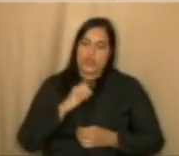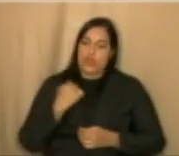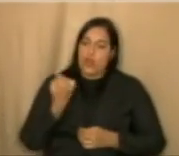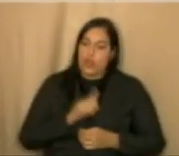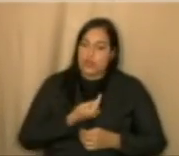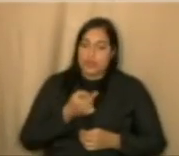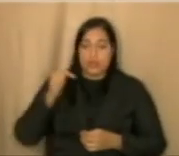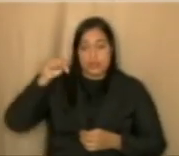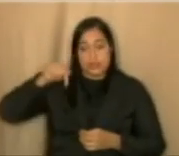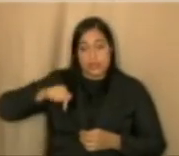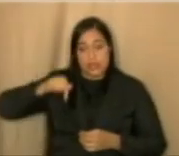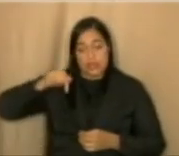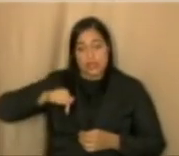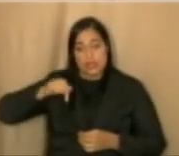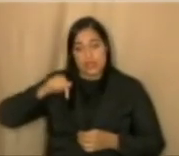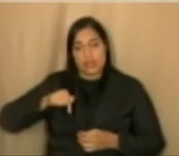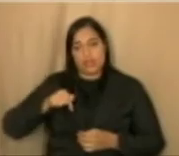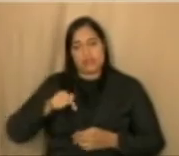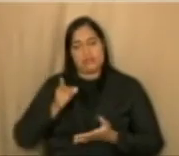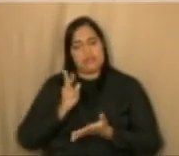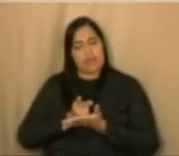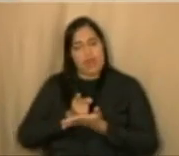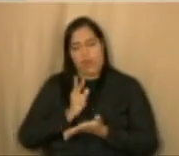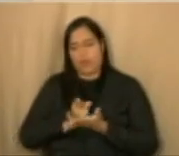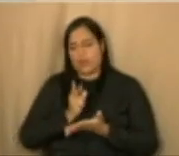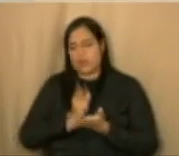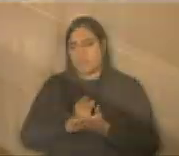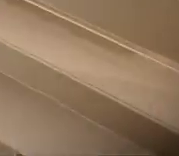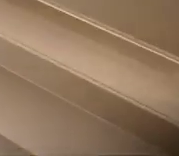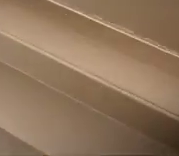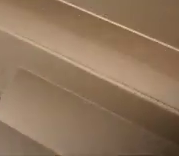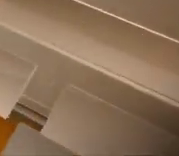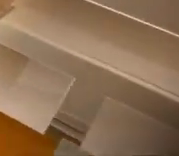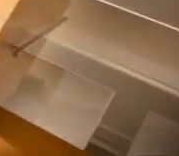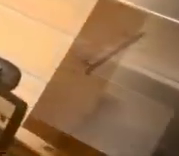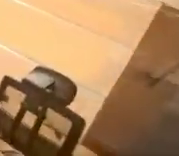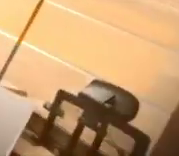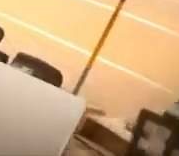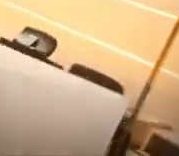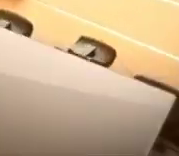aqui para seguir a nossa bandeira o nosso compromisso